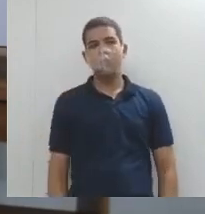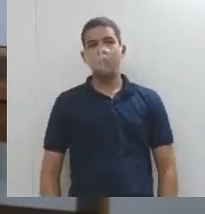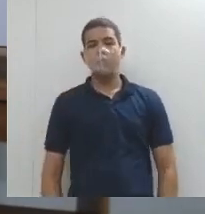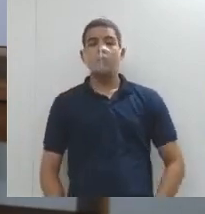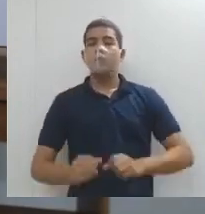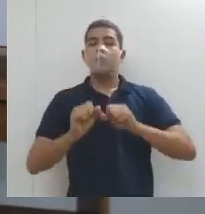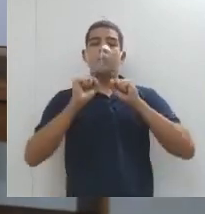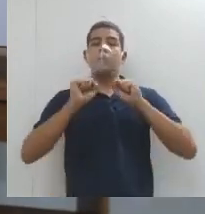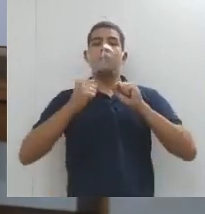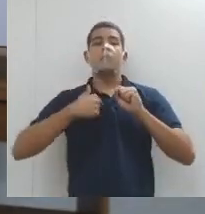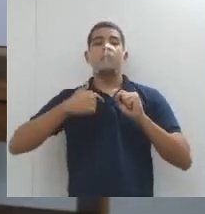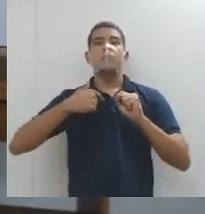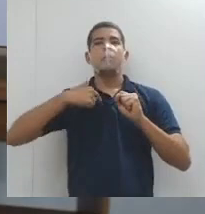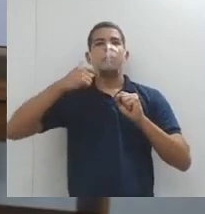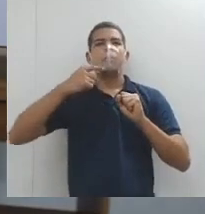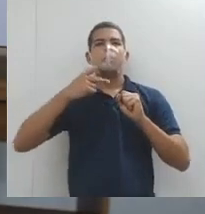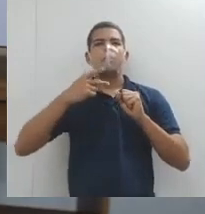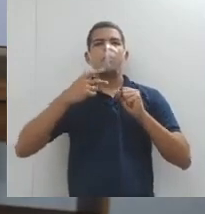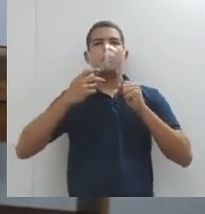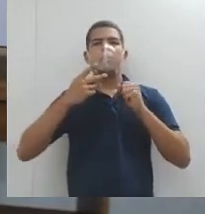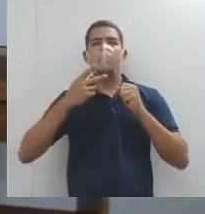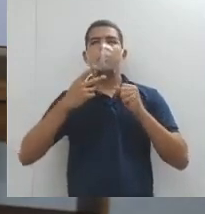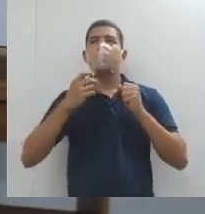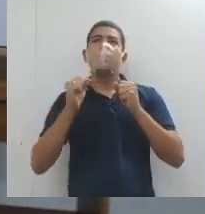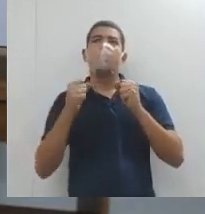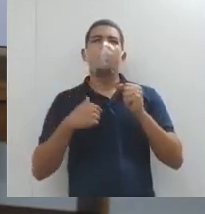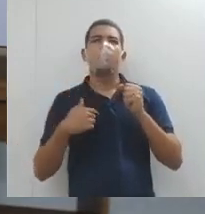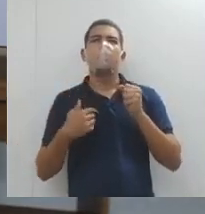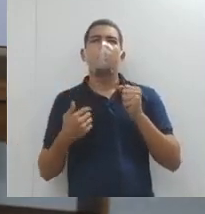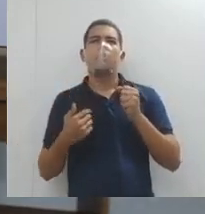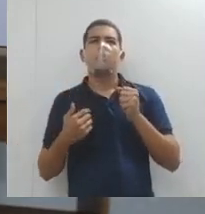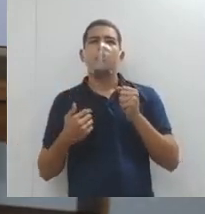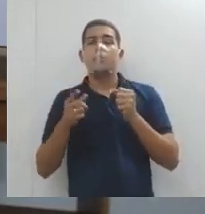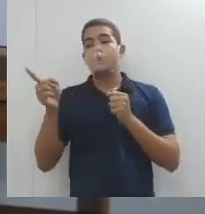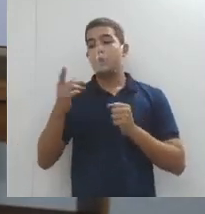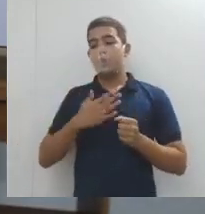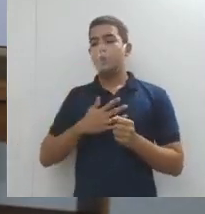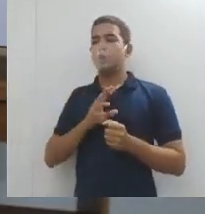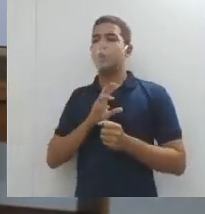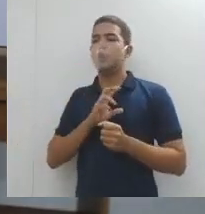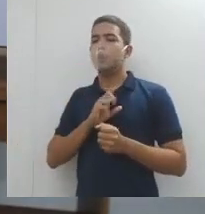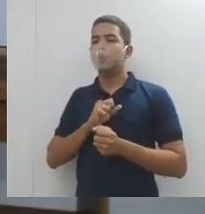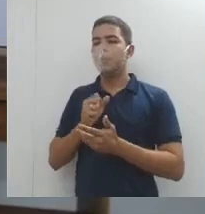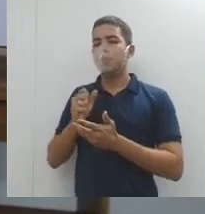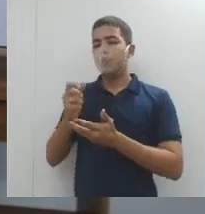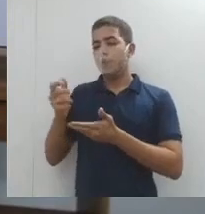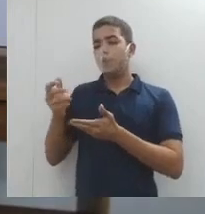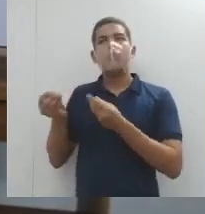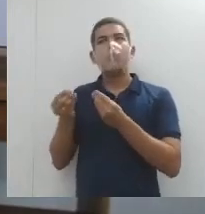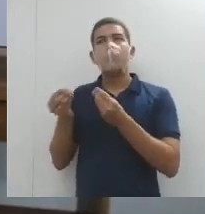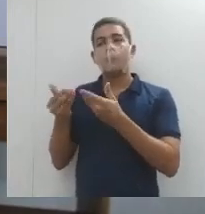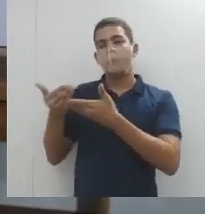Mas eu posso dizer assim, ele me ama com delicadeza. Então eu não estou, esse